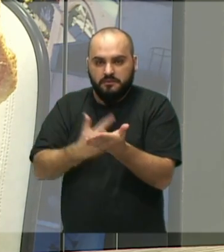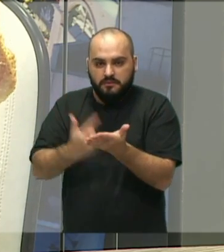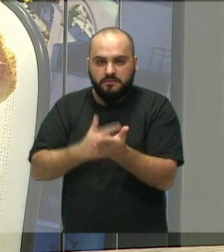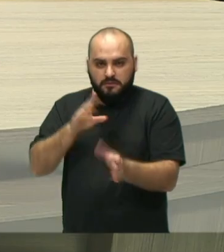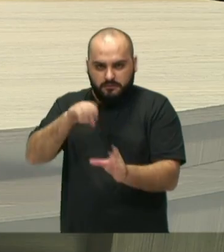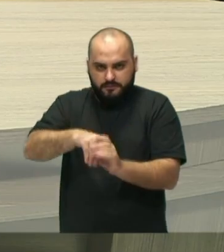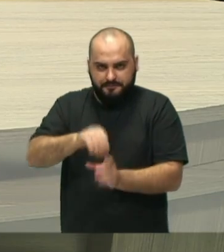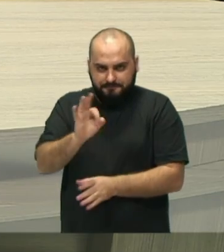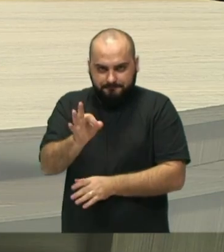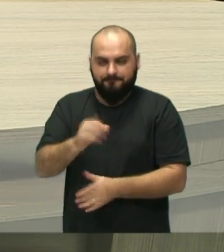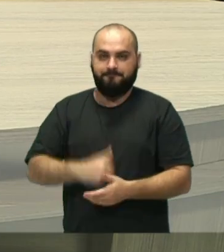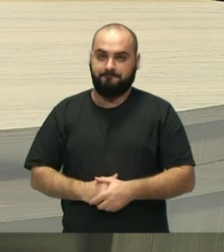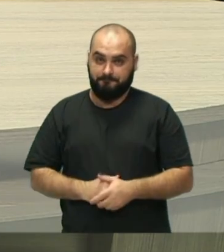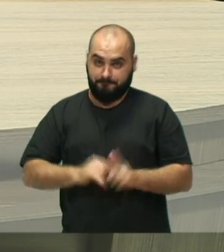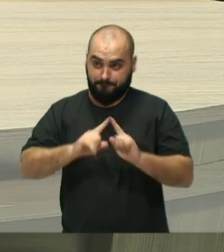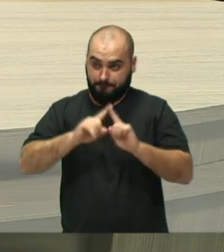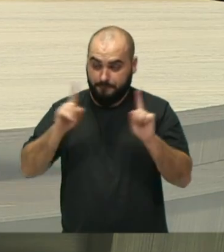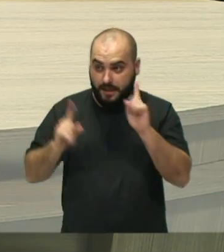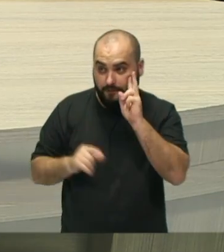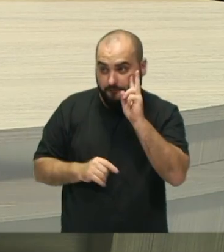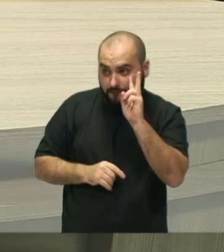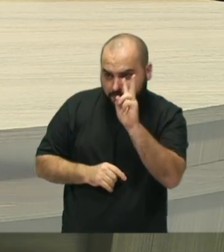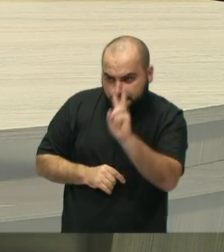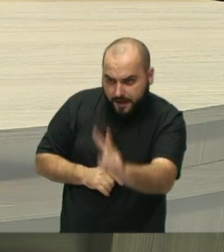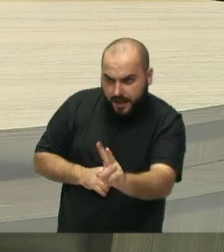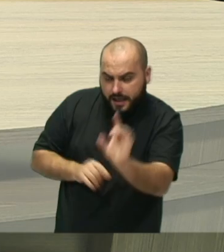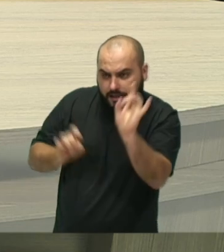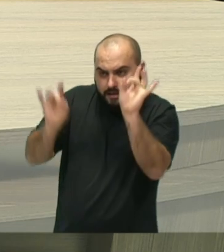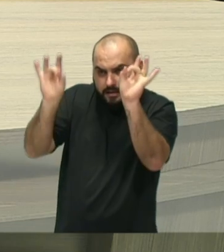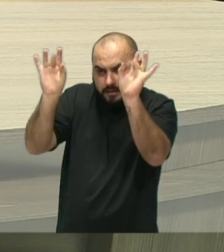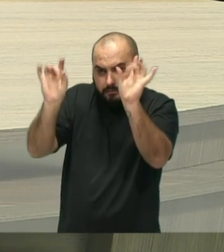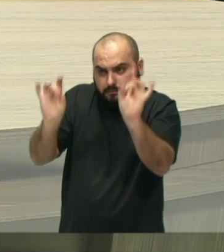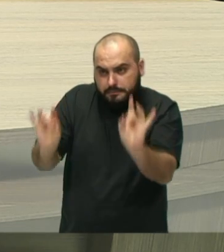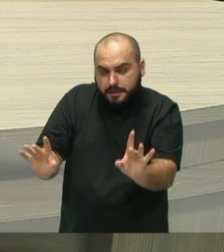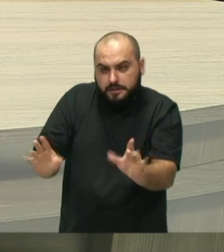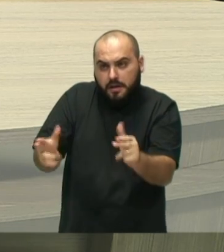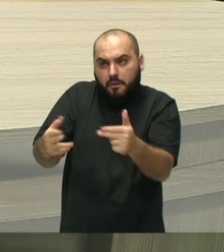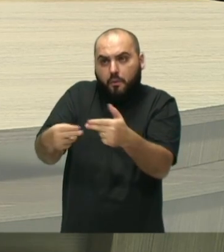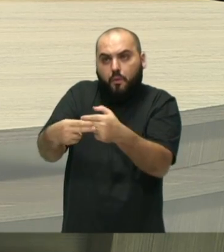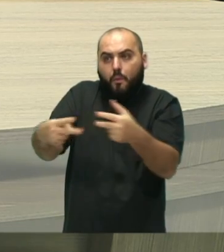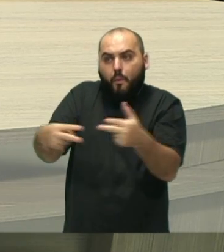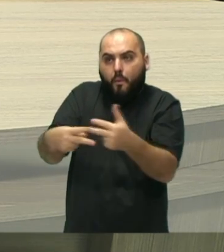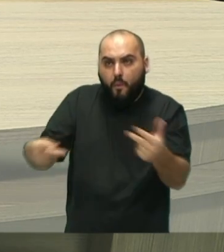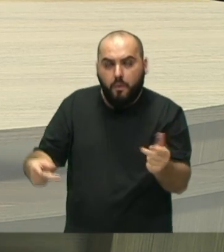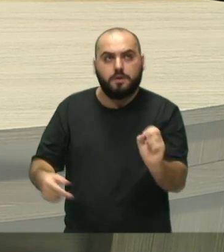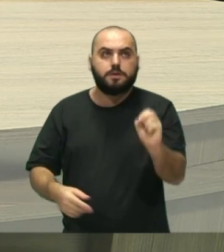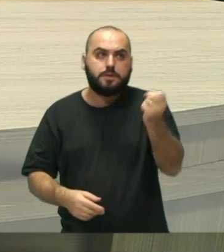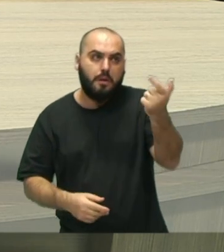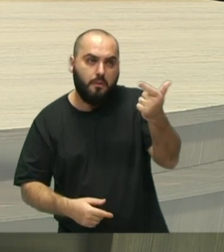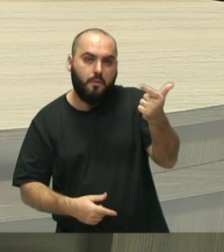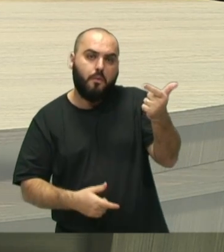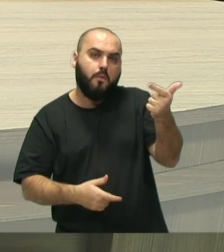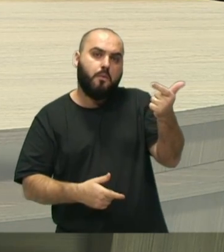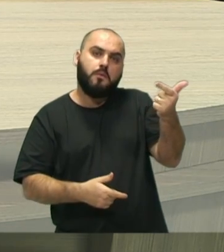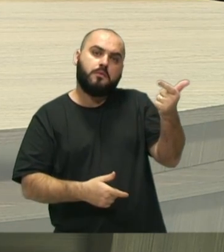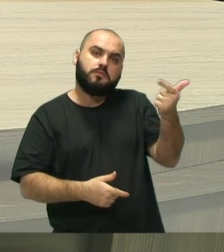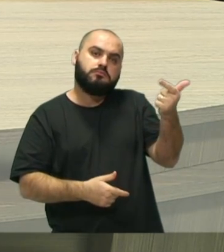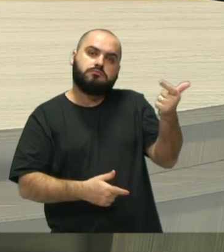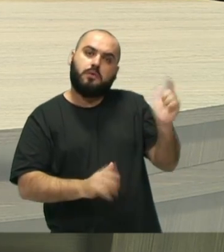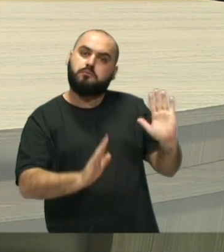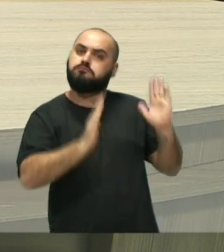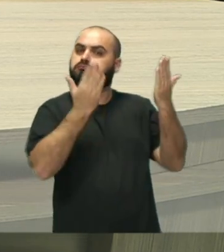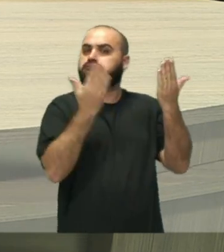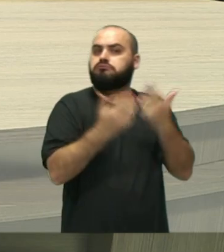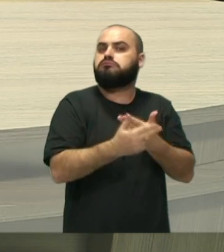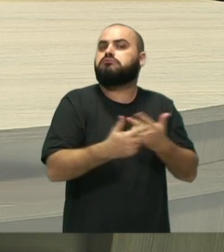então, mas esse olhar diferenciado para as coisas e para as situações,